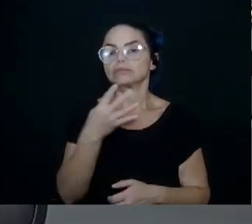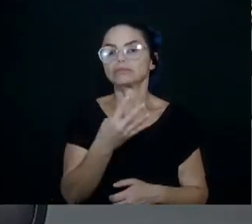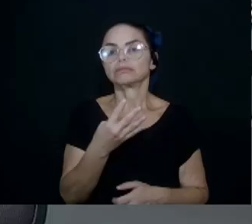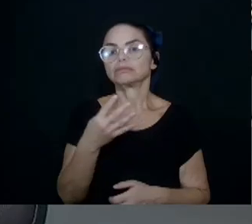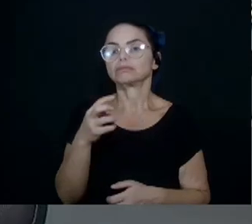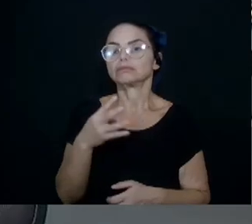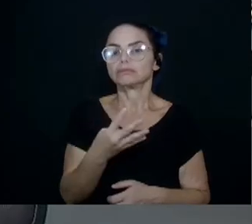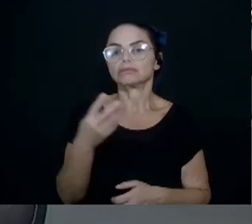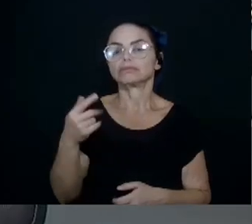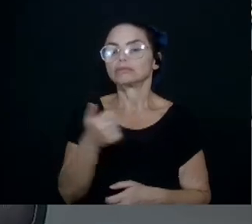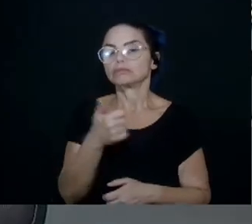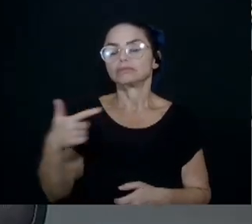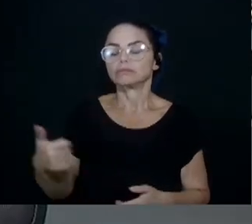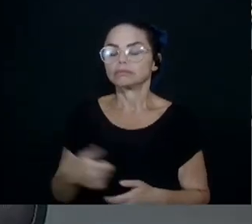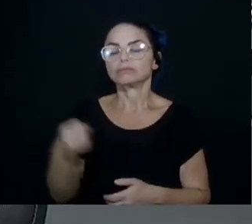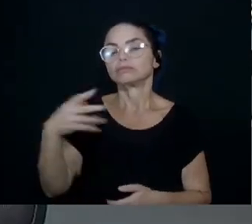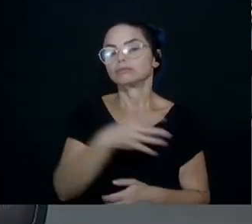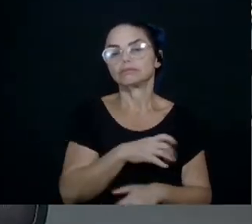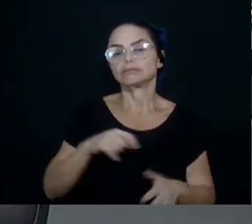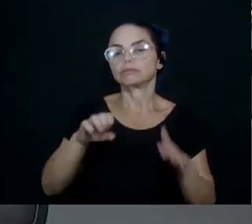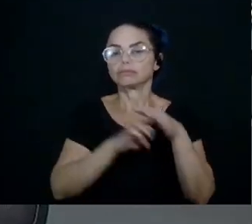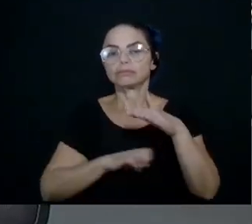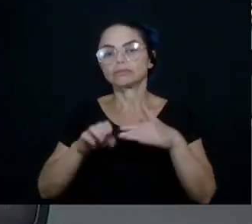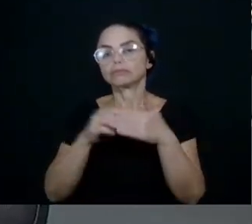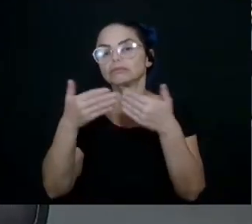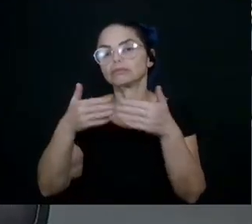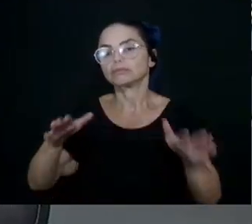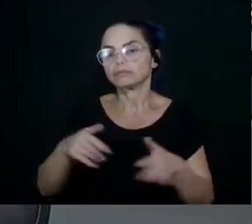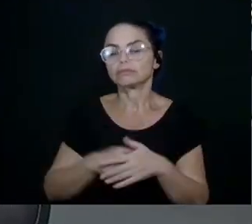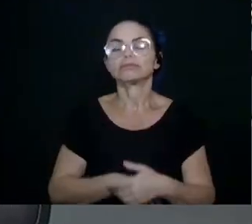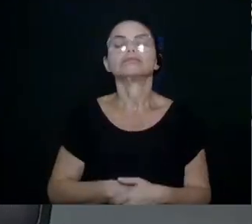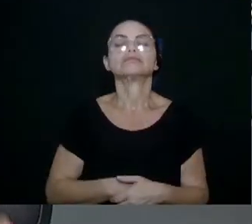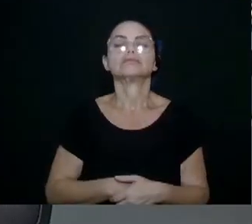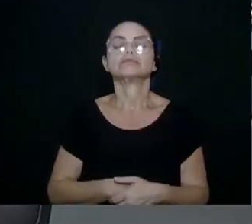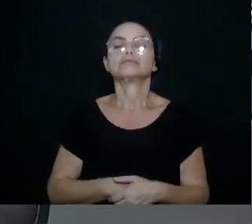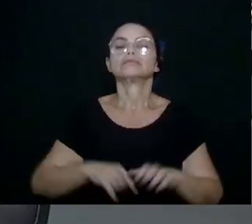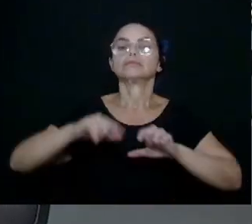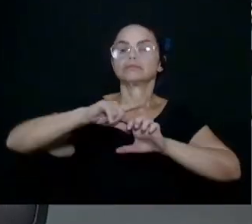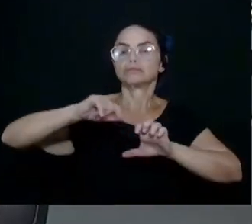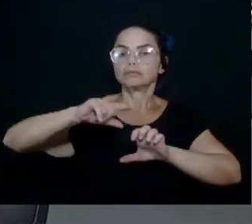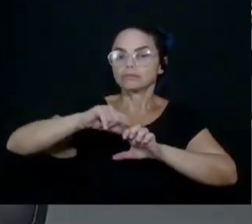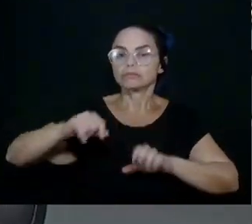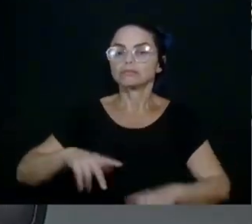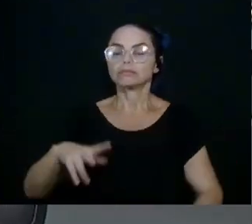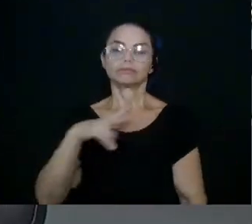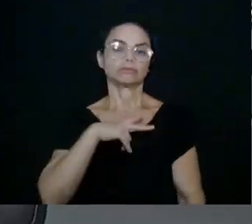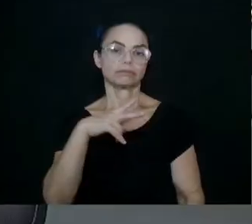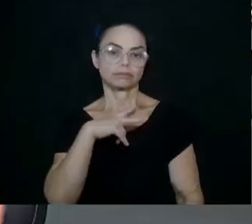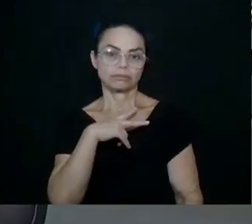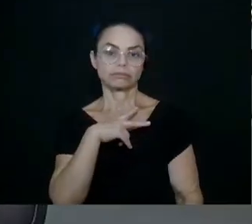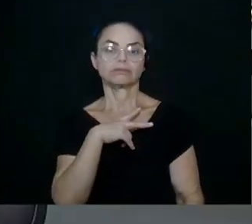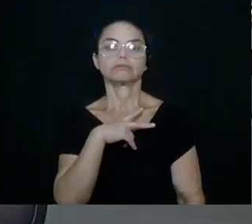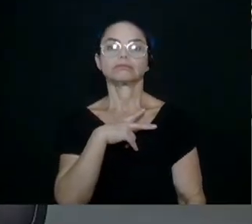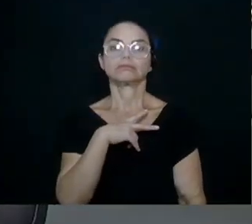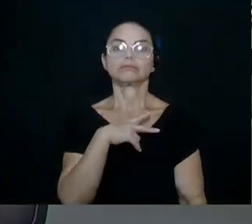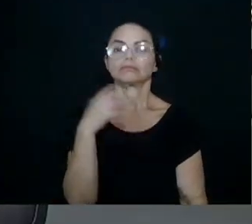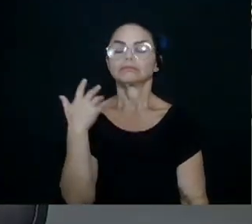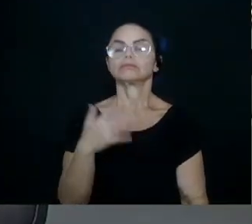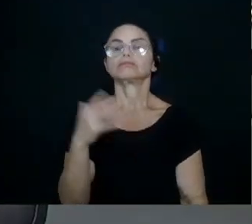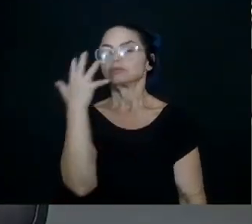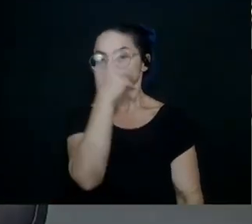4.412 novas empresas abertas por microempreendedores individuais no setor da beleza, o que